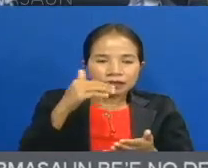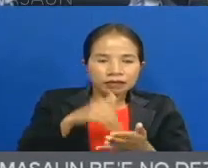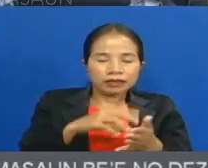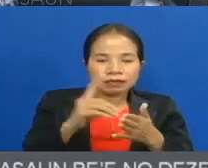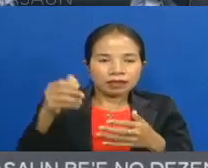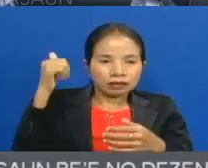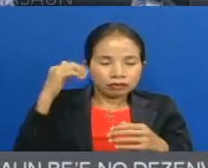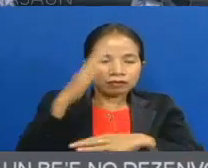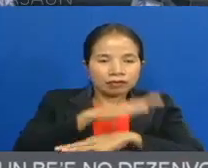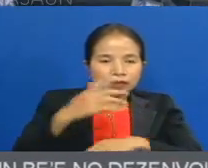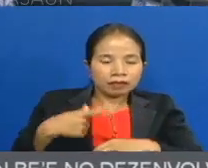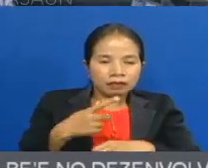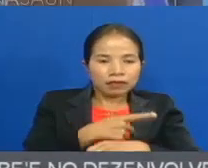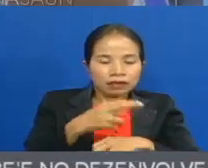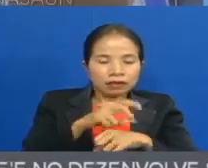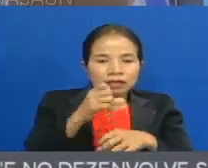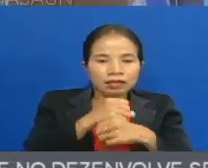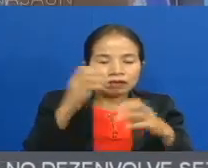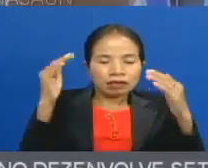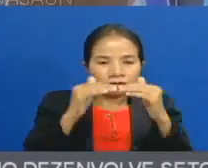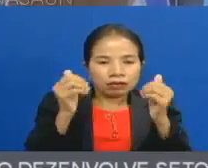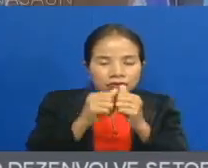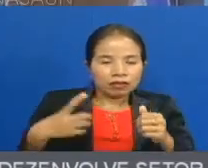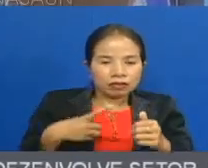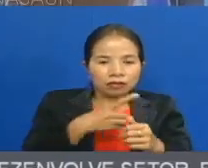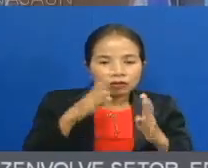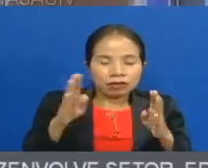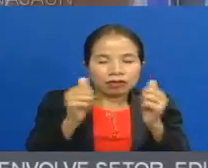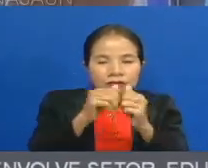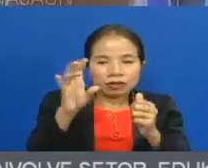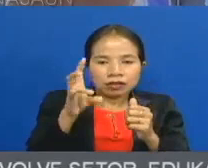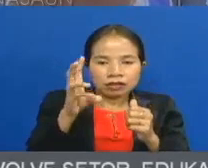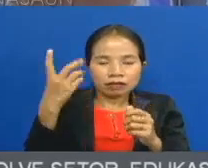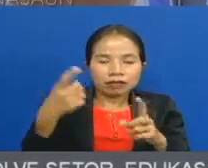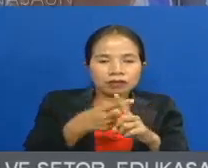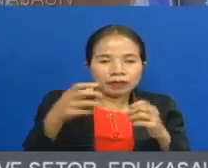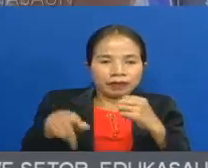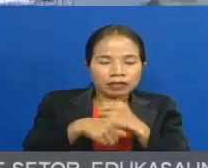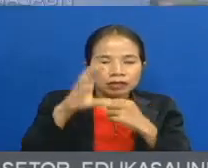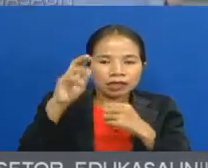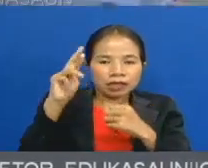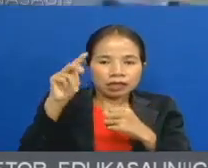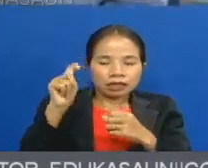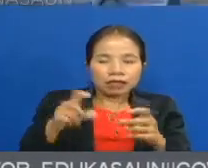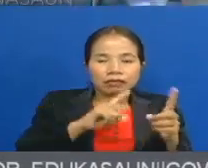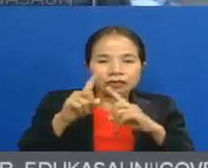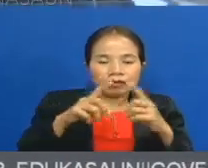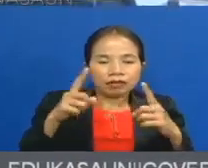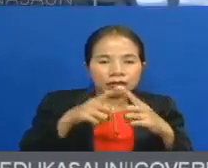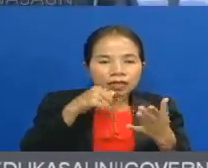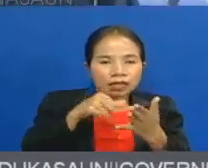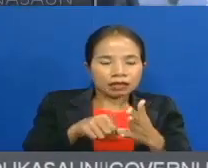semana cotuc meza Parlamento Nacional halo una audiencia ho deputado na Sanulu Resinen husi bancada SNRT ho de for resposta ba carta